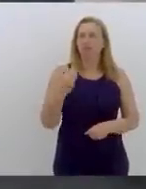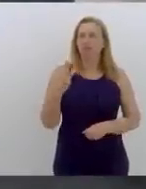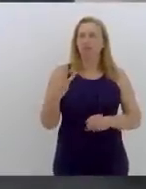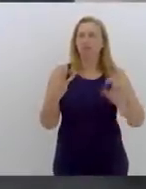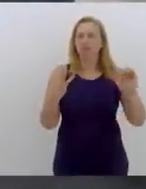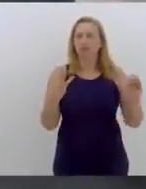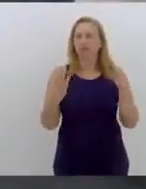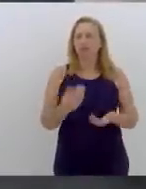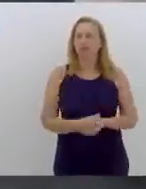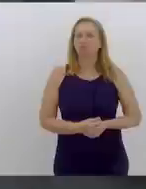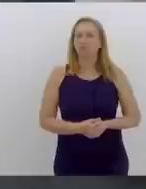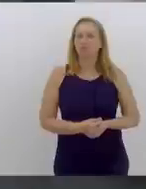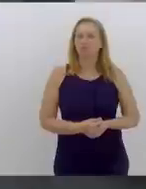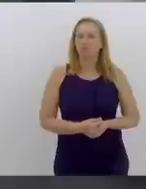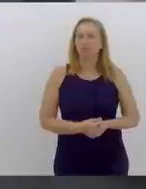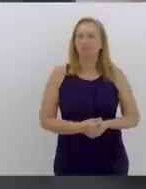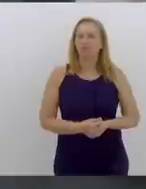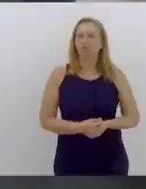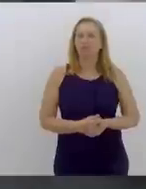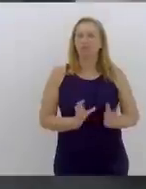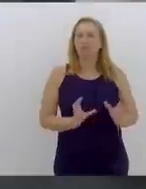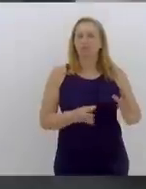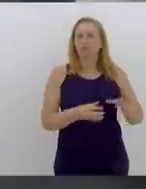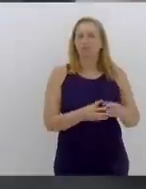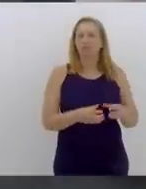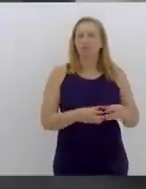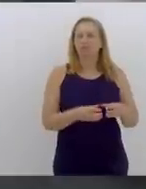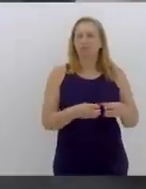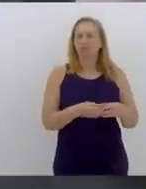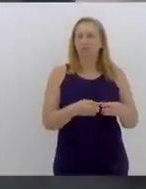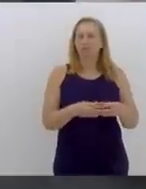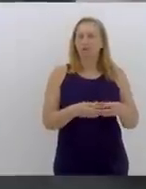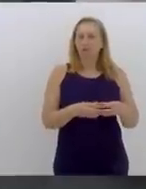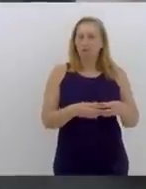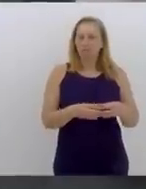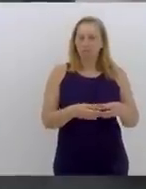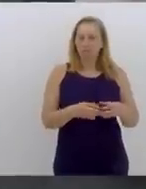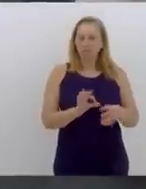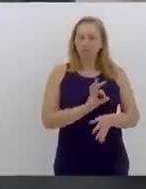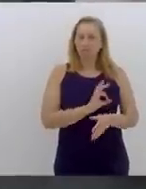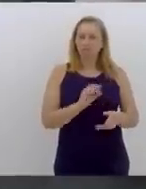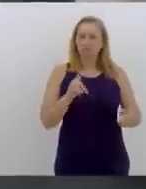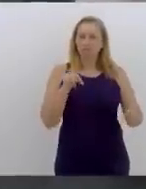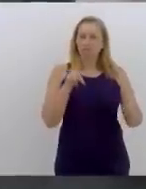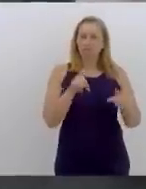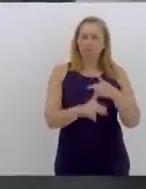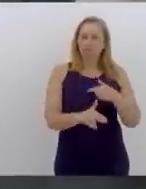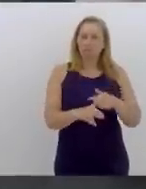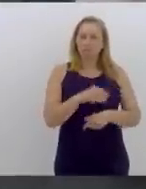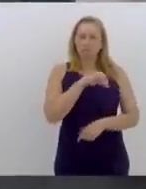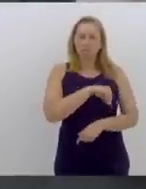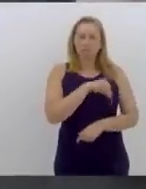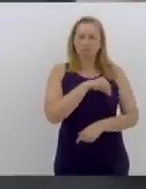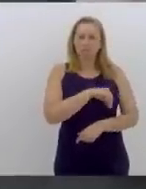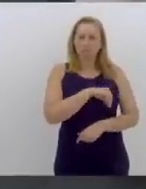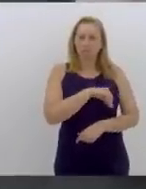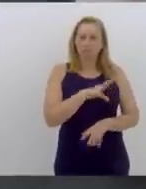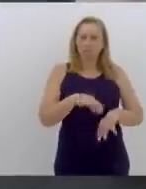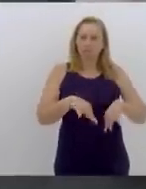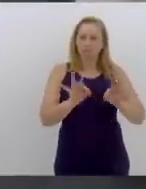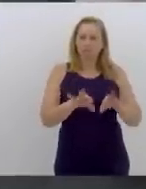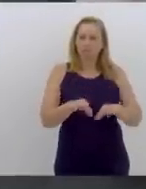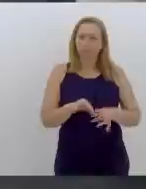da a Corporação cortar o salário da folha e